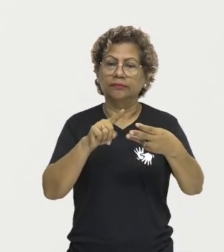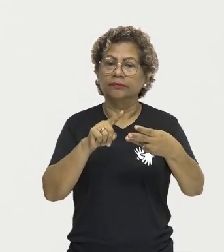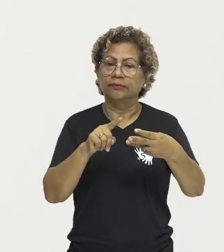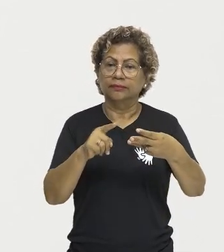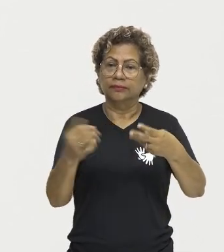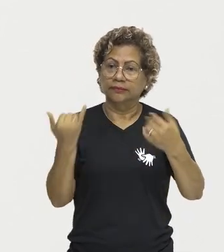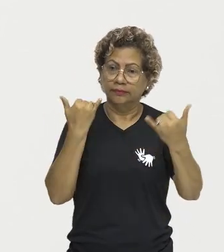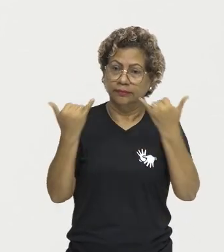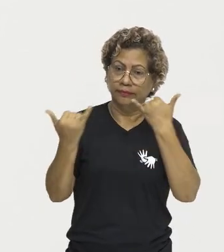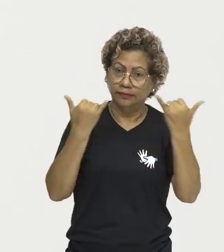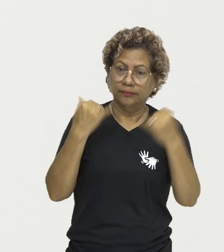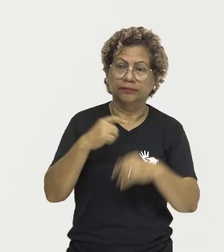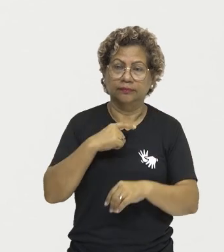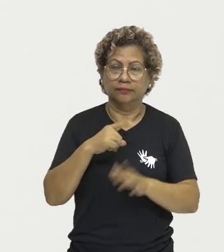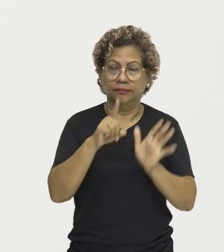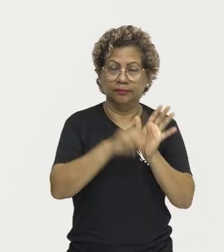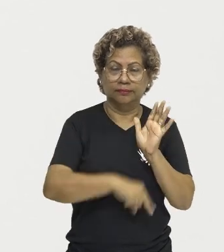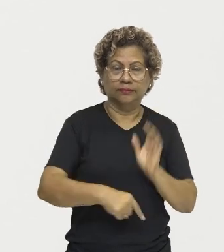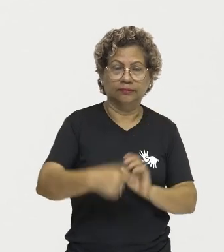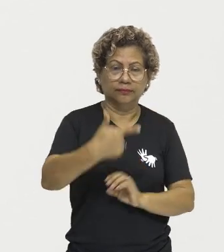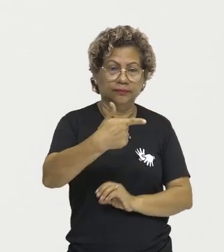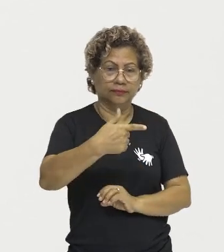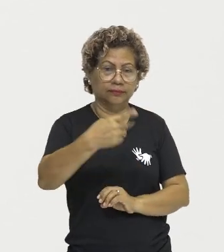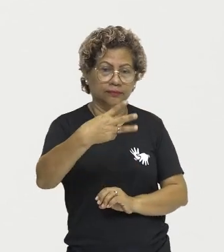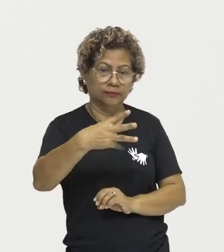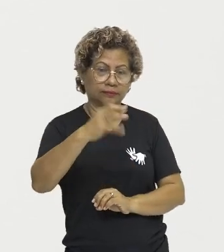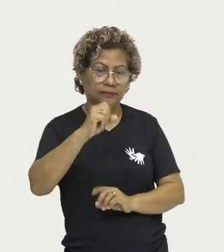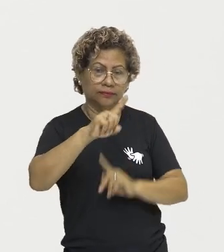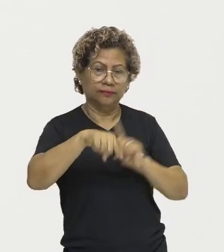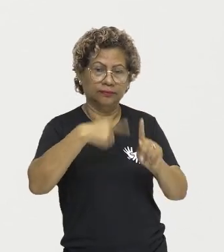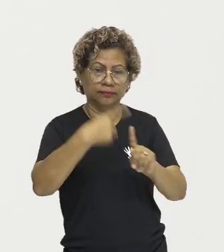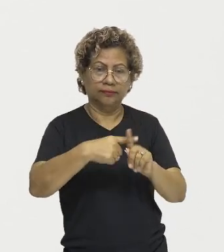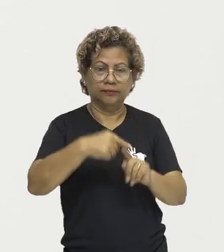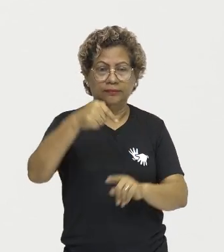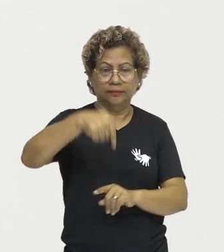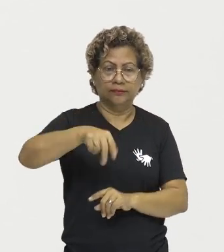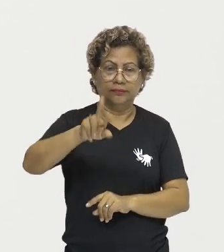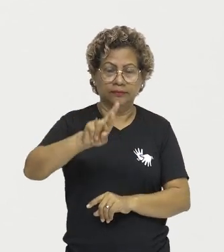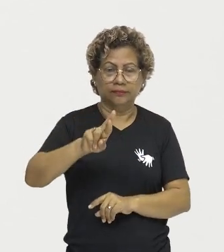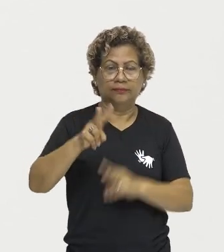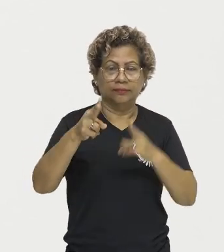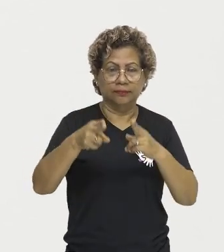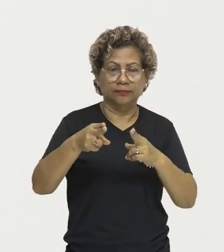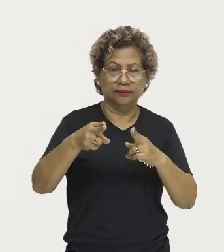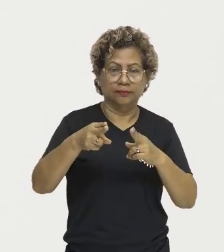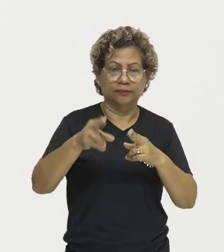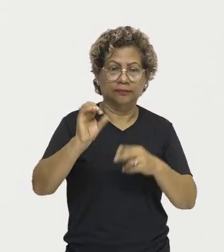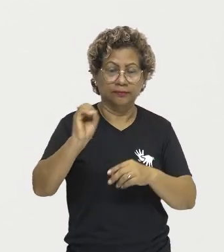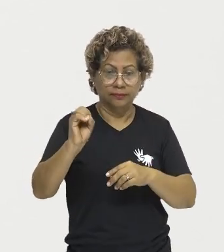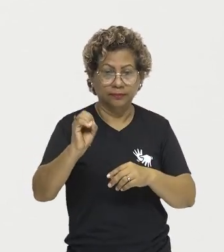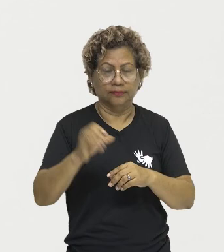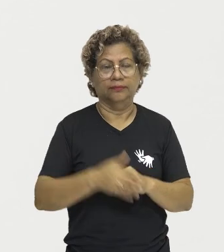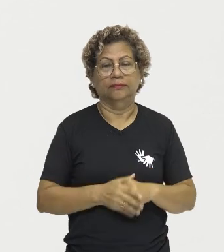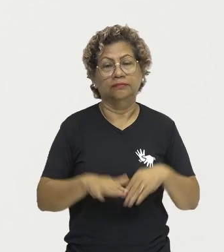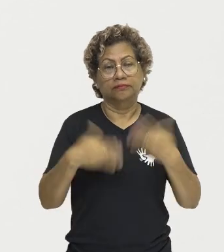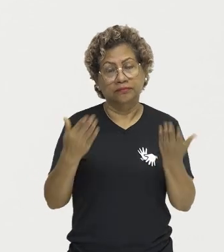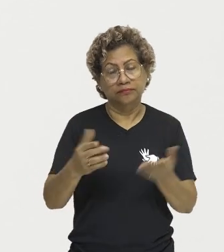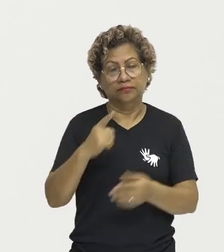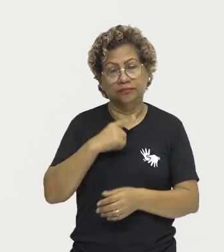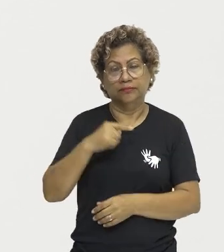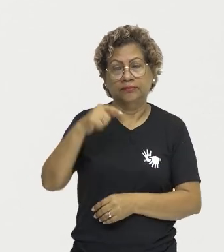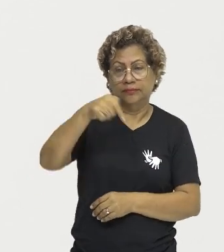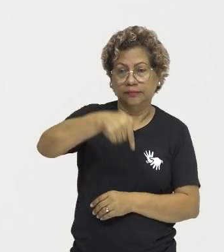aqui, Menos 230 mais QR vai ser igual. Agora, encontrei a questão? Claro que